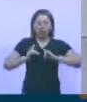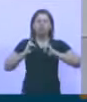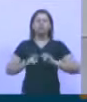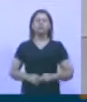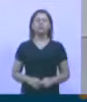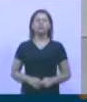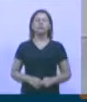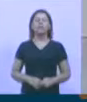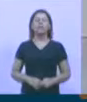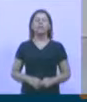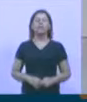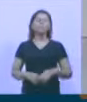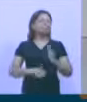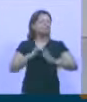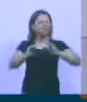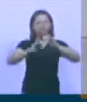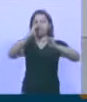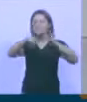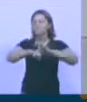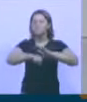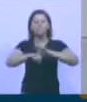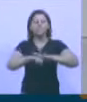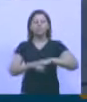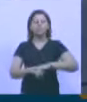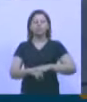on. E aí por aí vai.